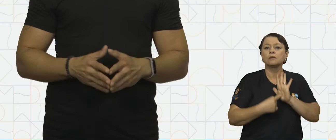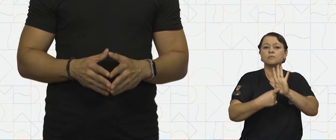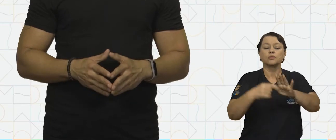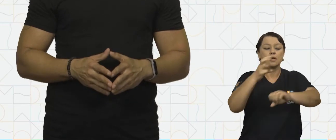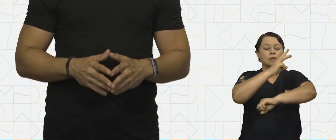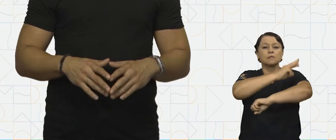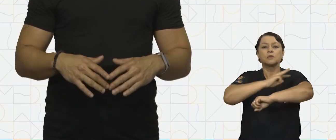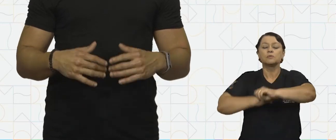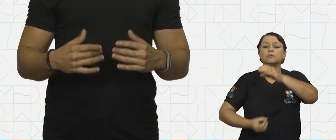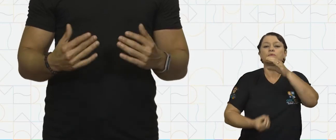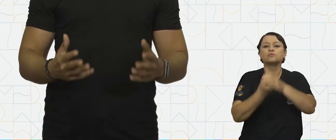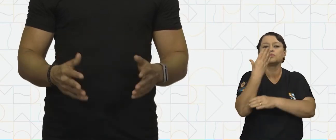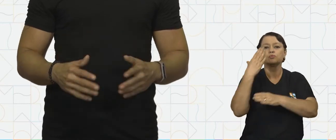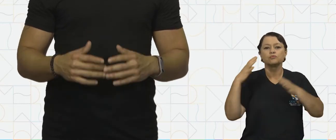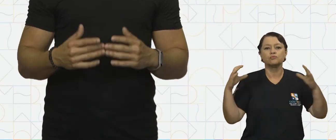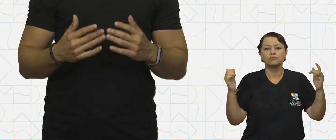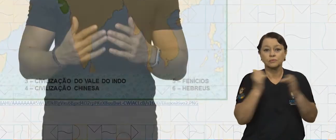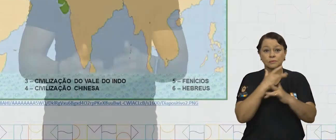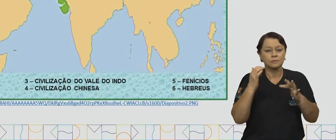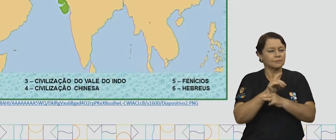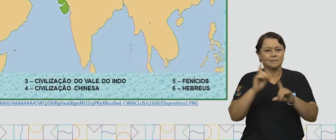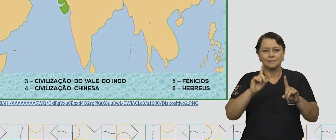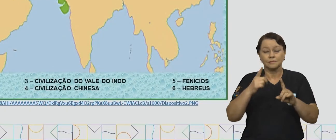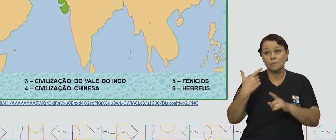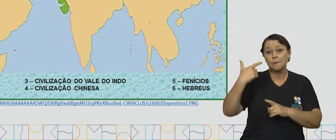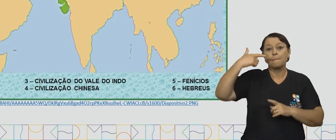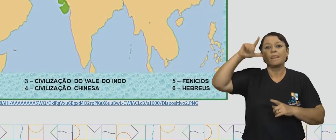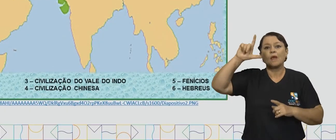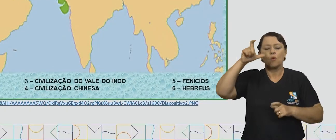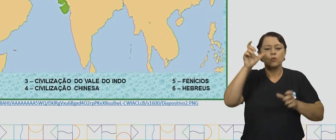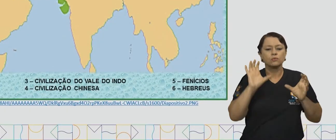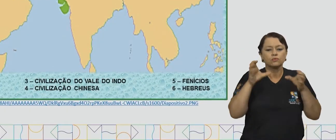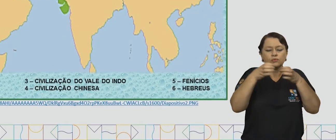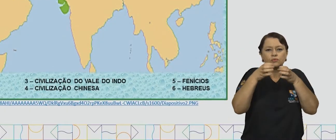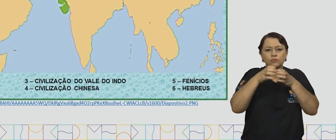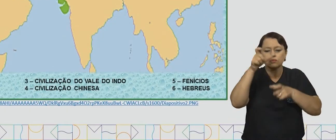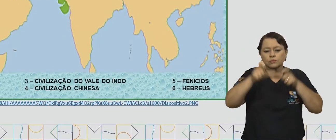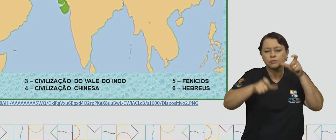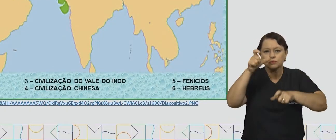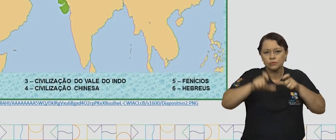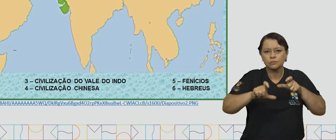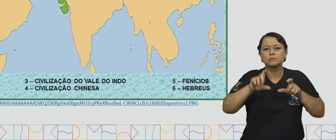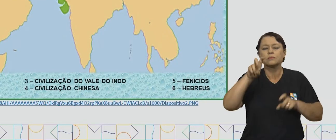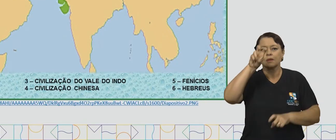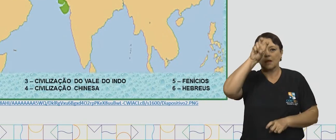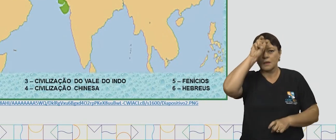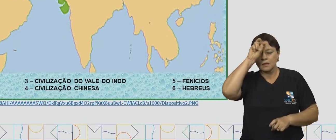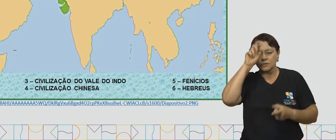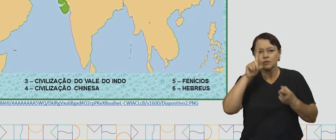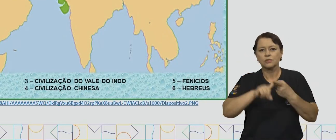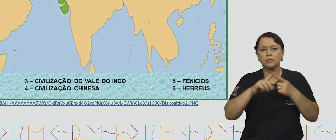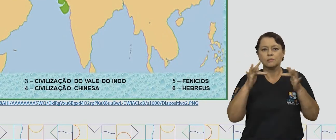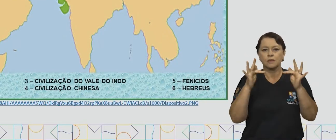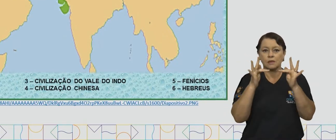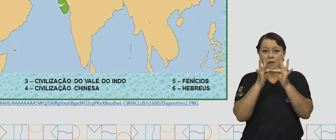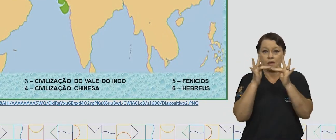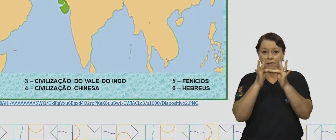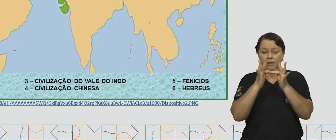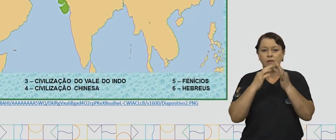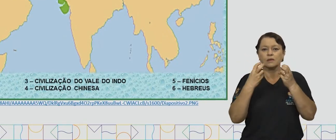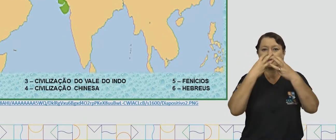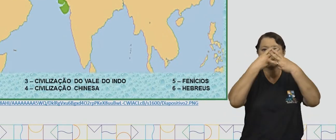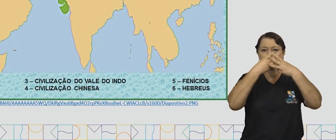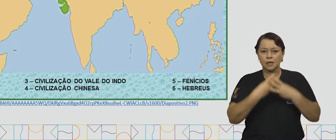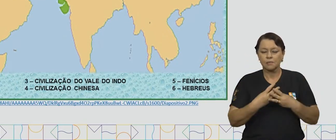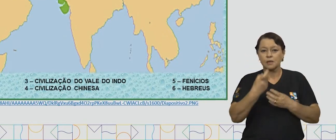apareceram as cidades. Outras civilizações surgiram também de cidades, como a egípcia, a fenícia, a hebraica,